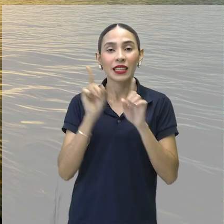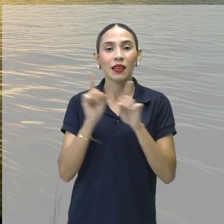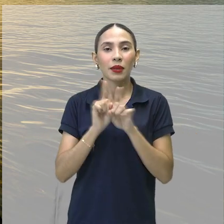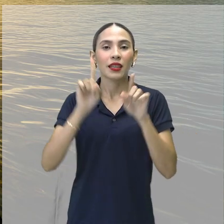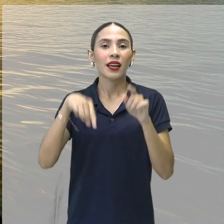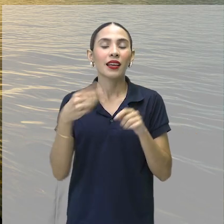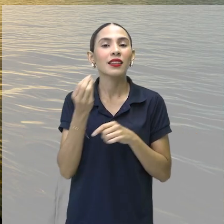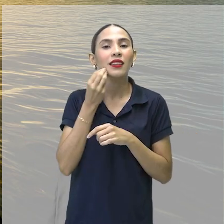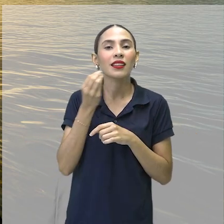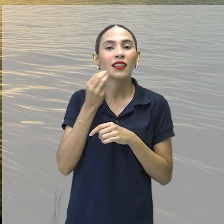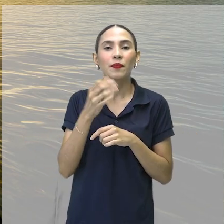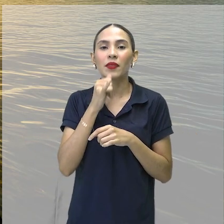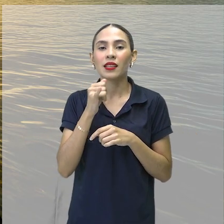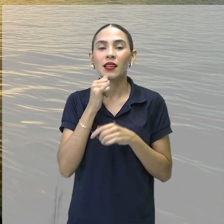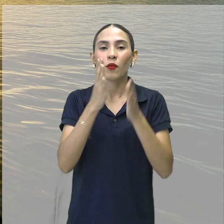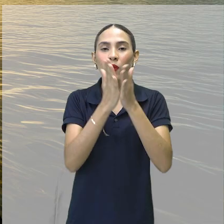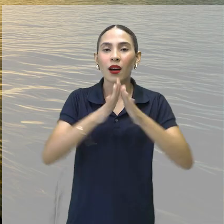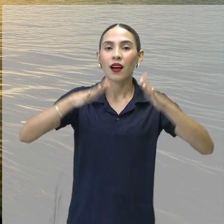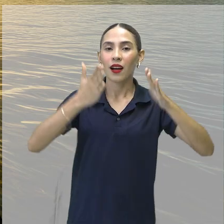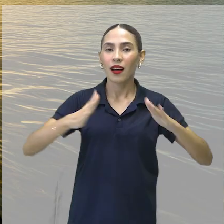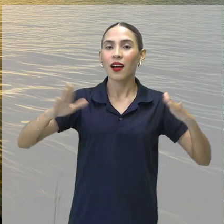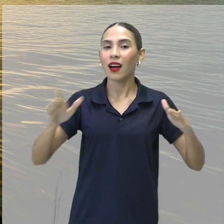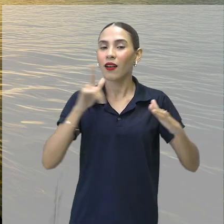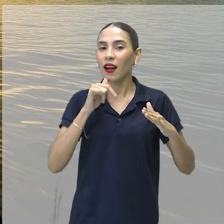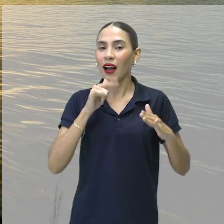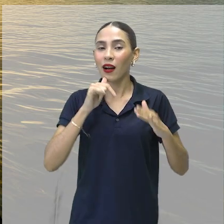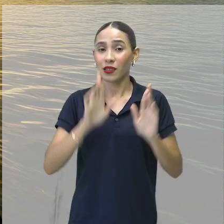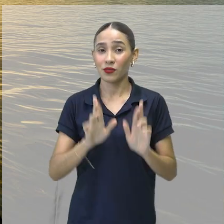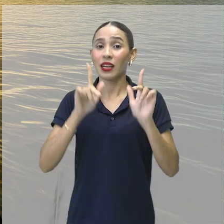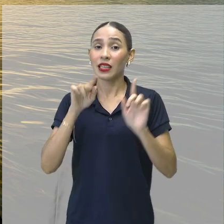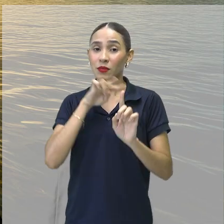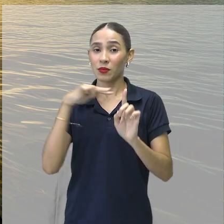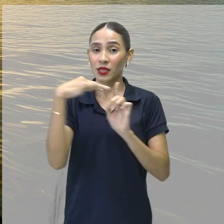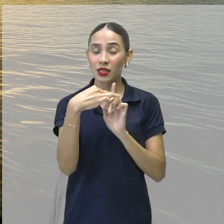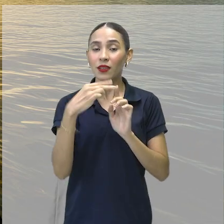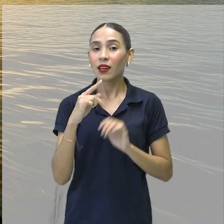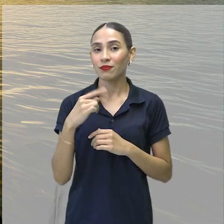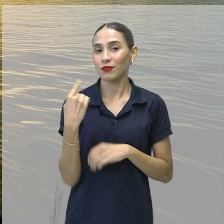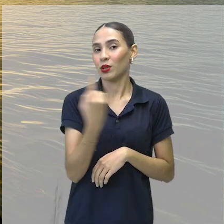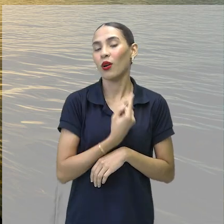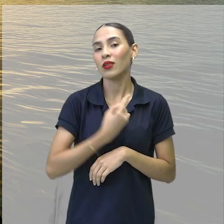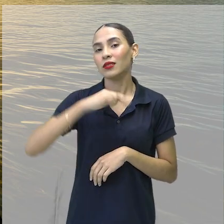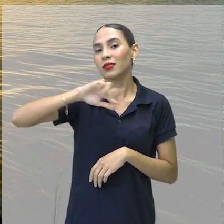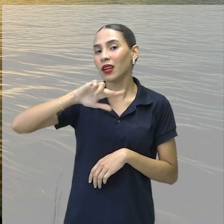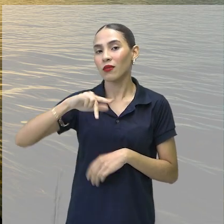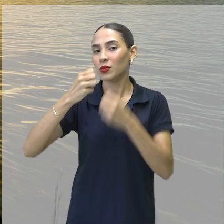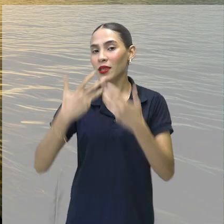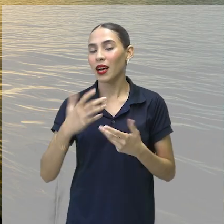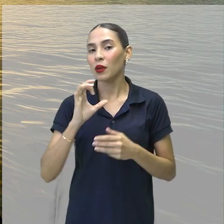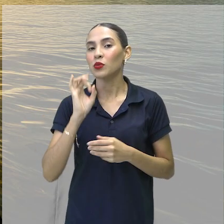é tentar enxergar essas águas de uma outra forma. Afinal, nós não estamos